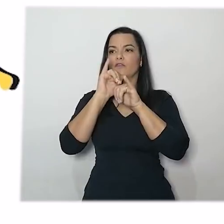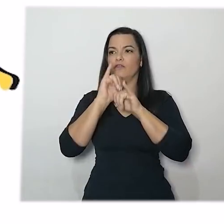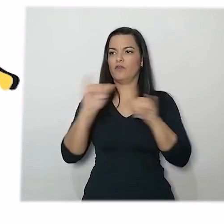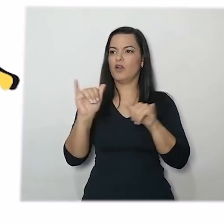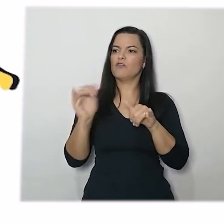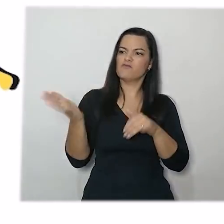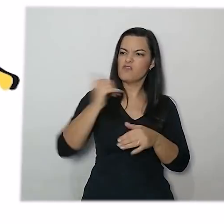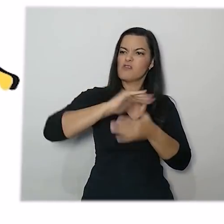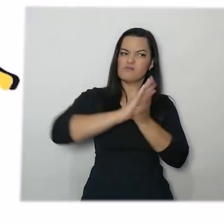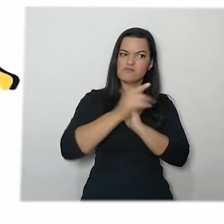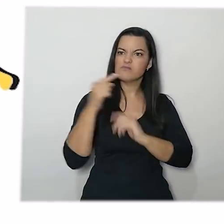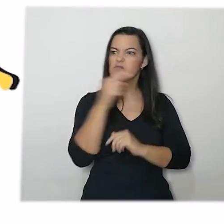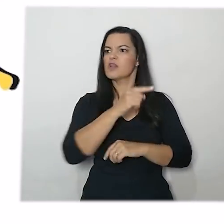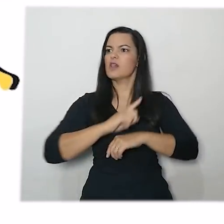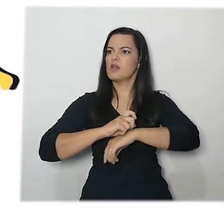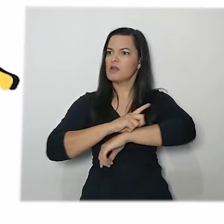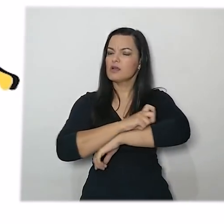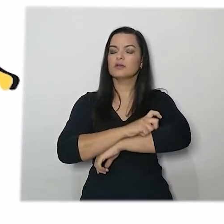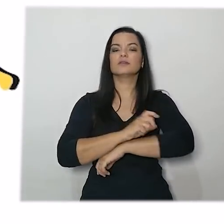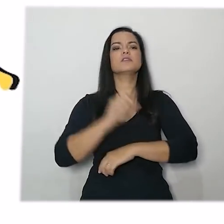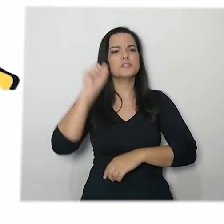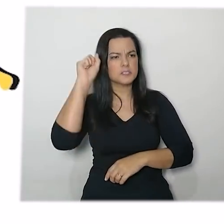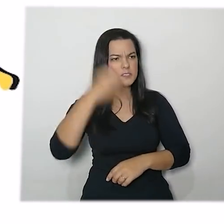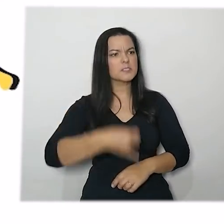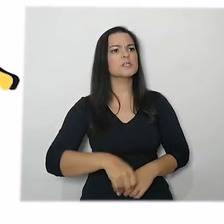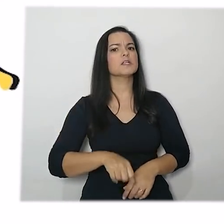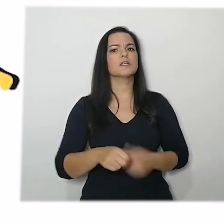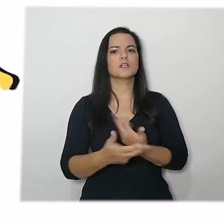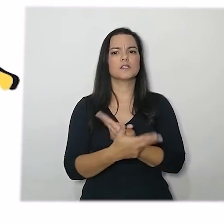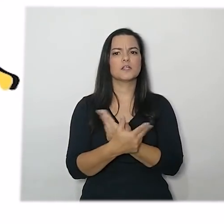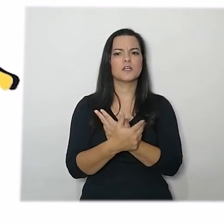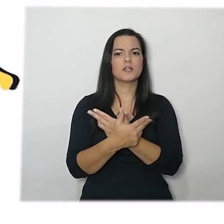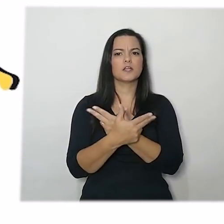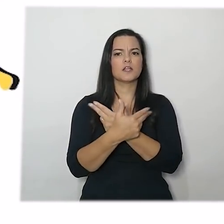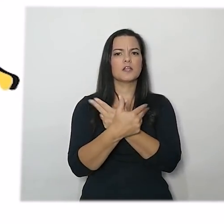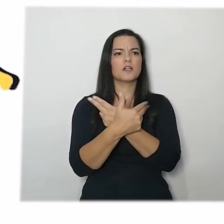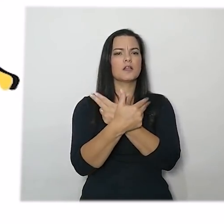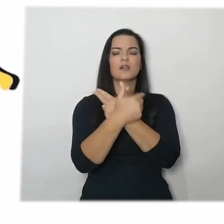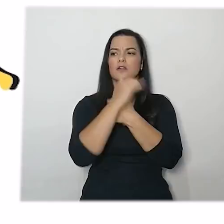Vamos sim, gritou a libélula. Ela é muito feia.